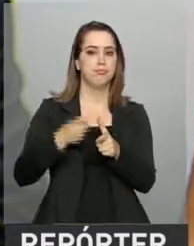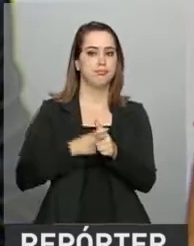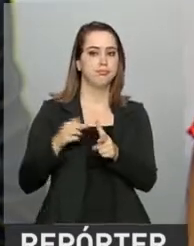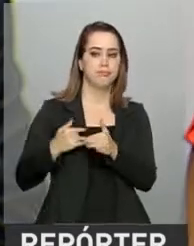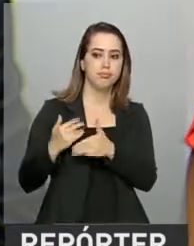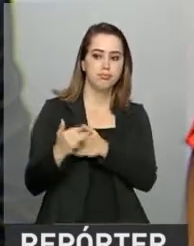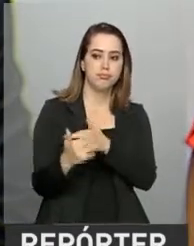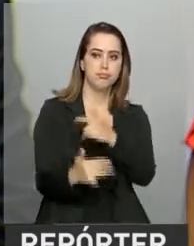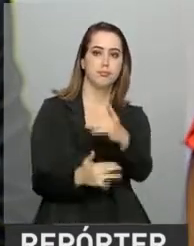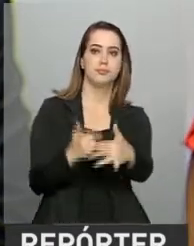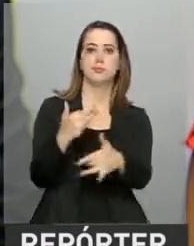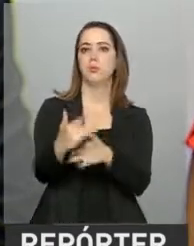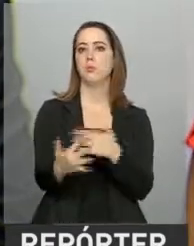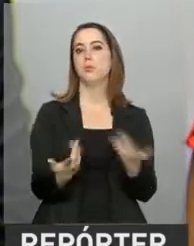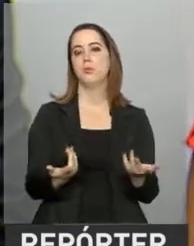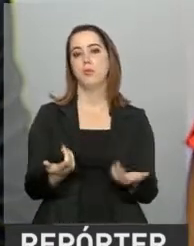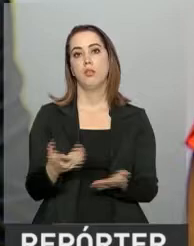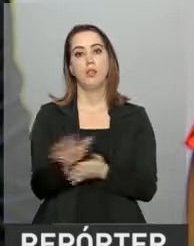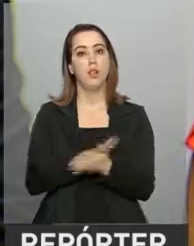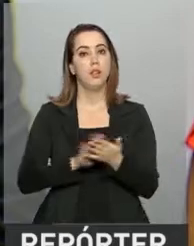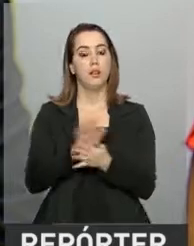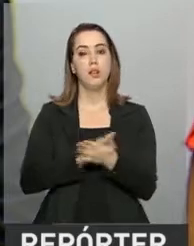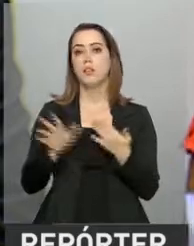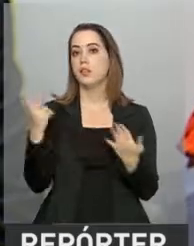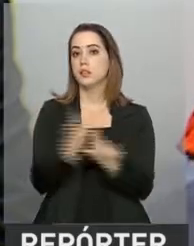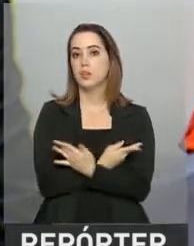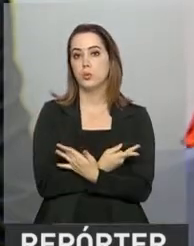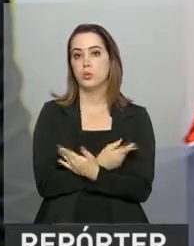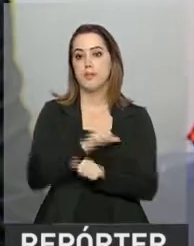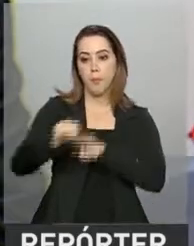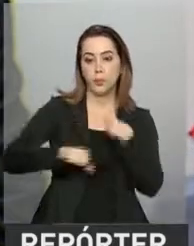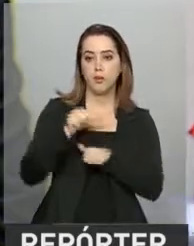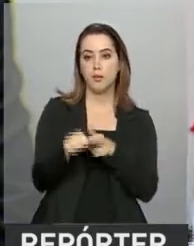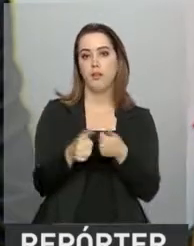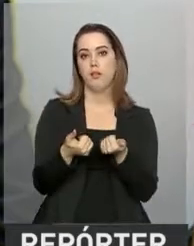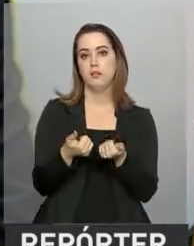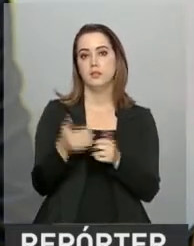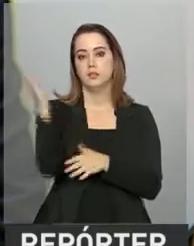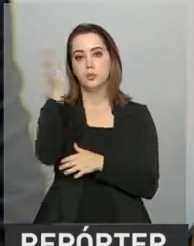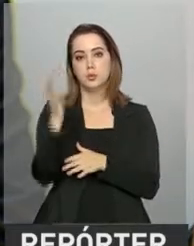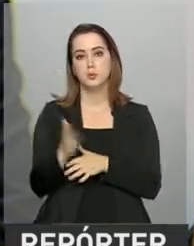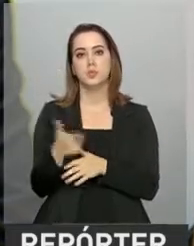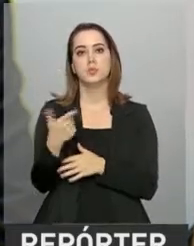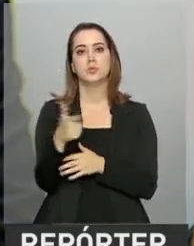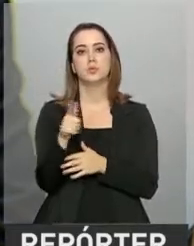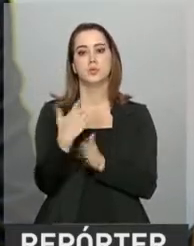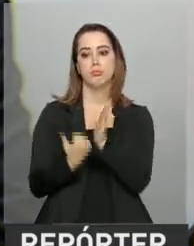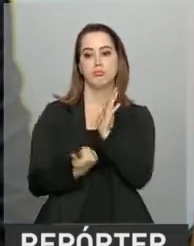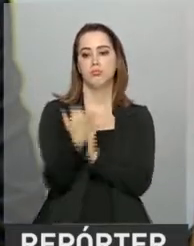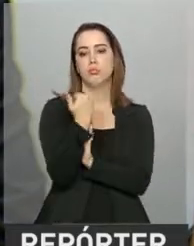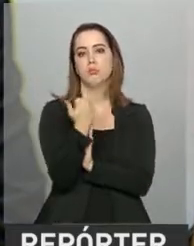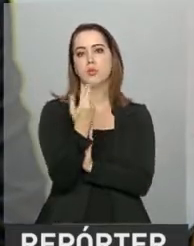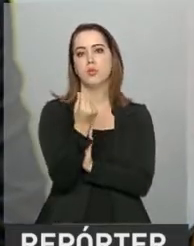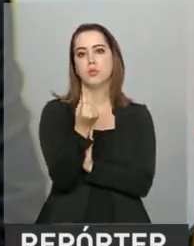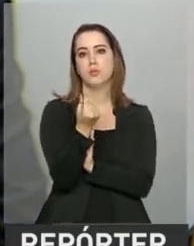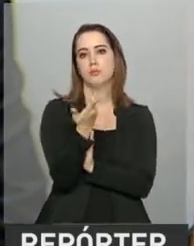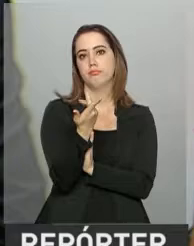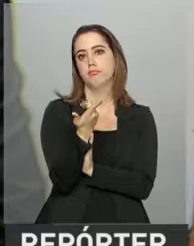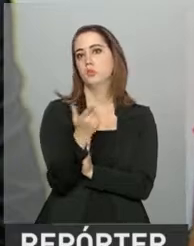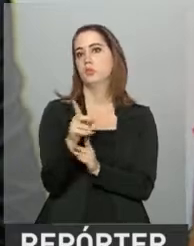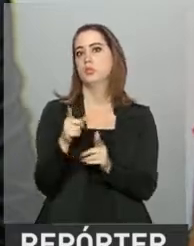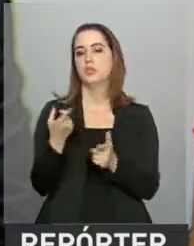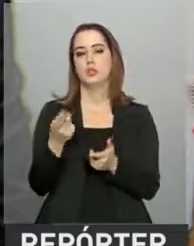indefinidamente. Se nada for feito, o Brasil não voltará a ter superávites,